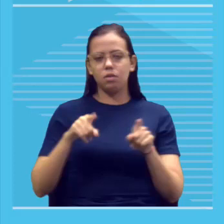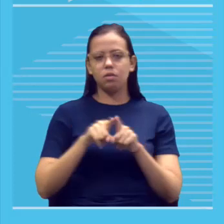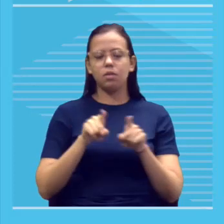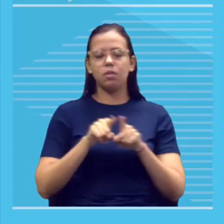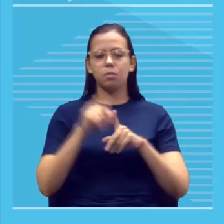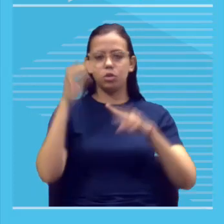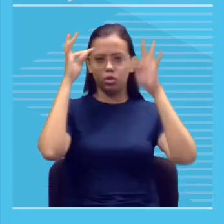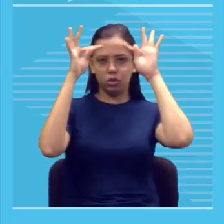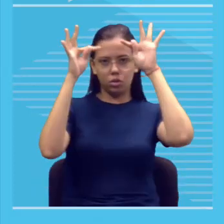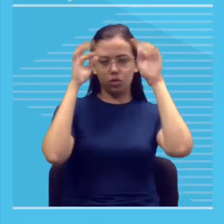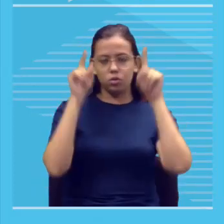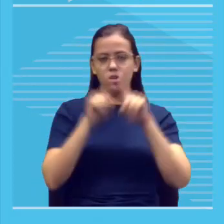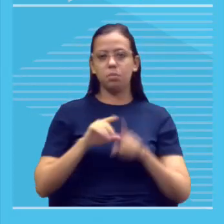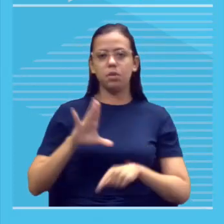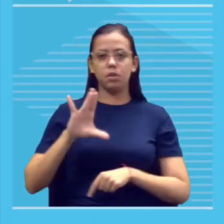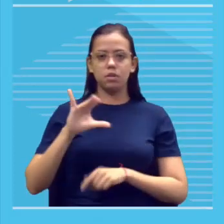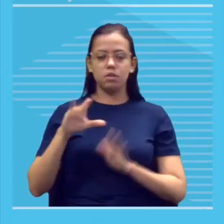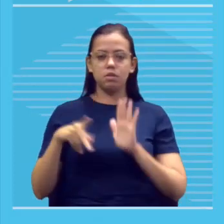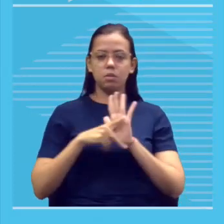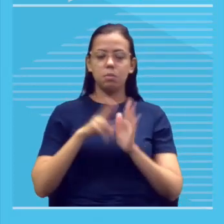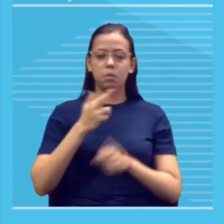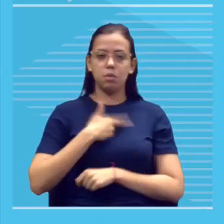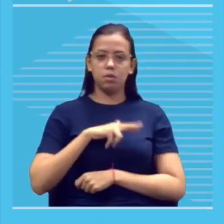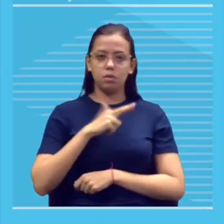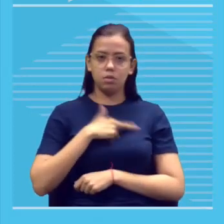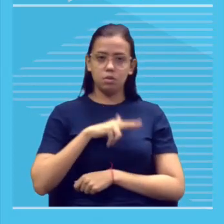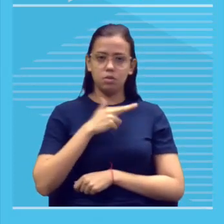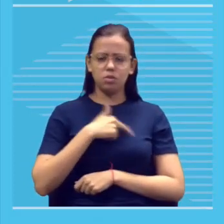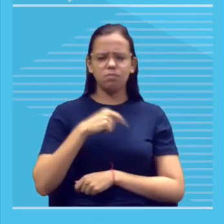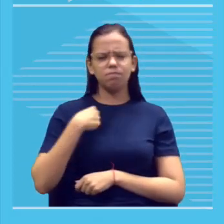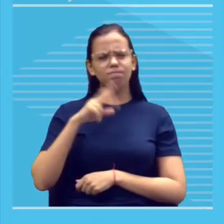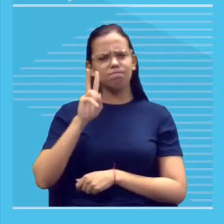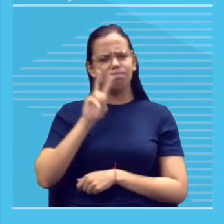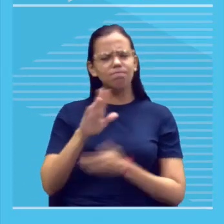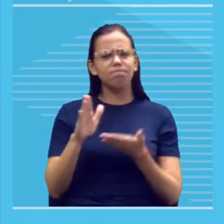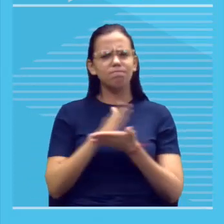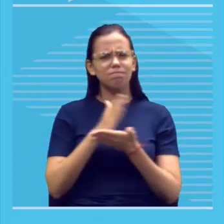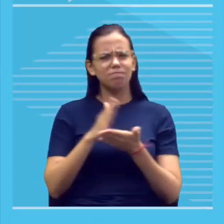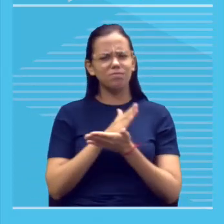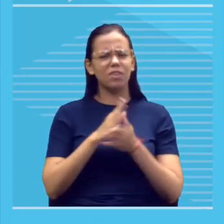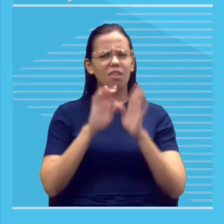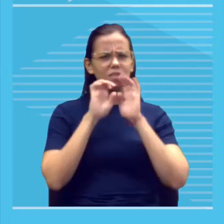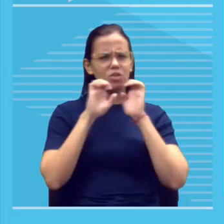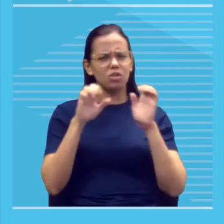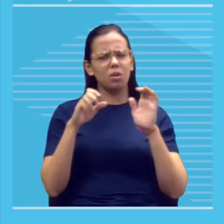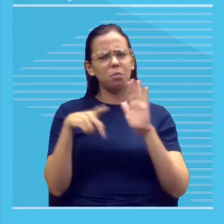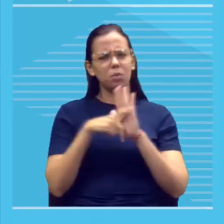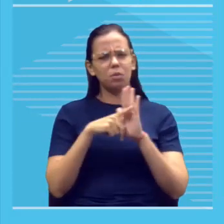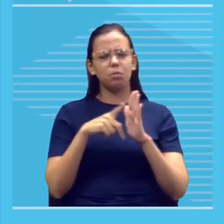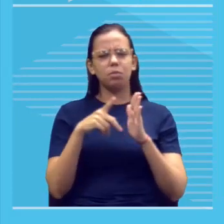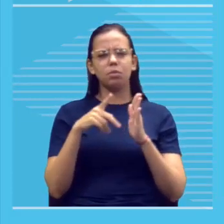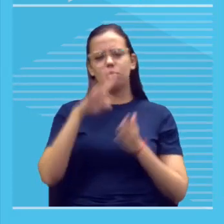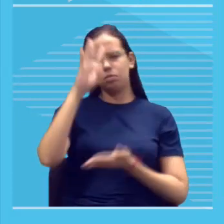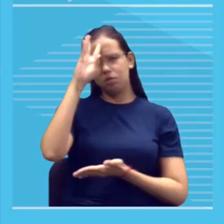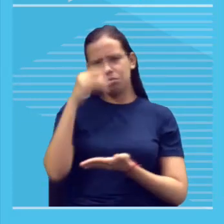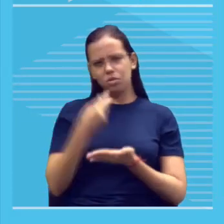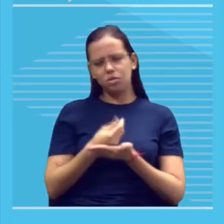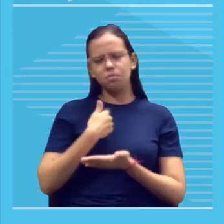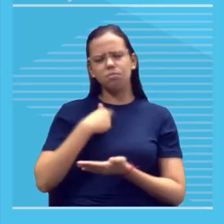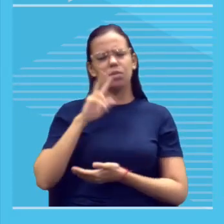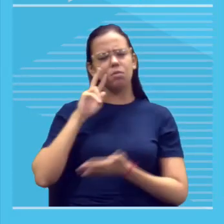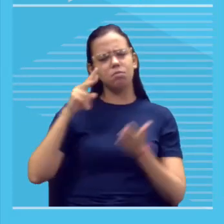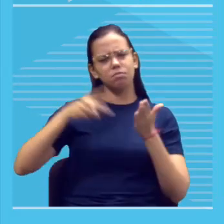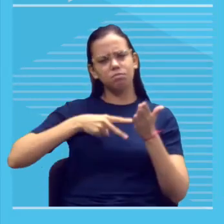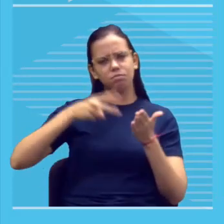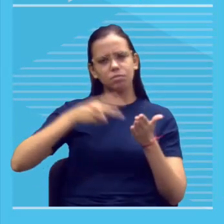e ciências da religião e quando eu vi esse livro Evangelho Segundo o Espiritismo eu li conti